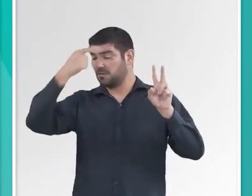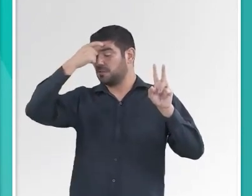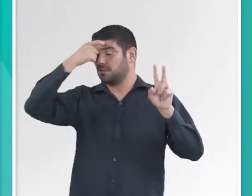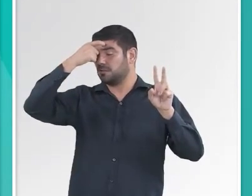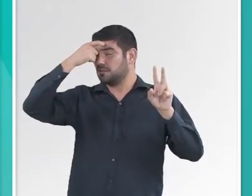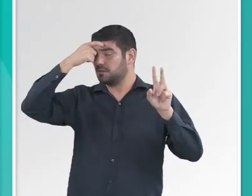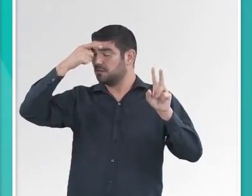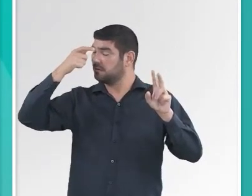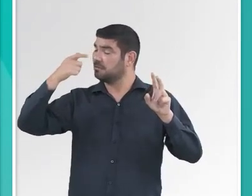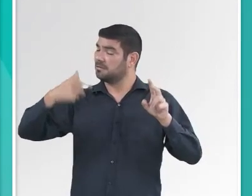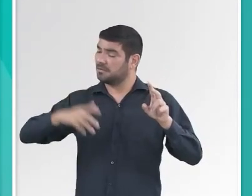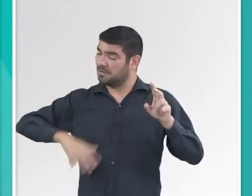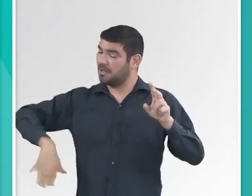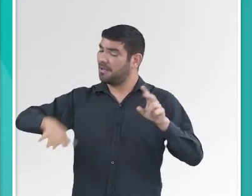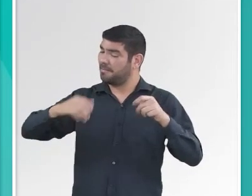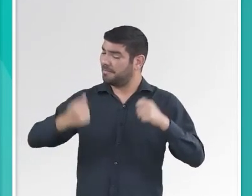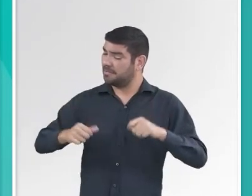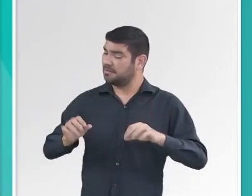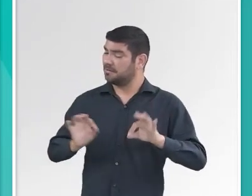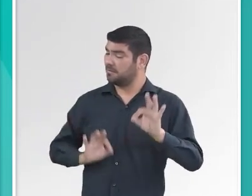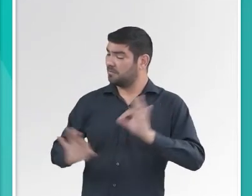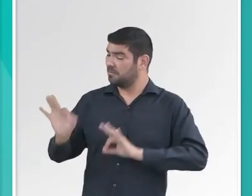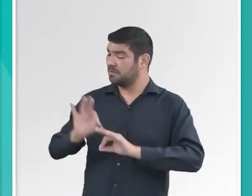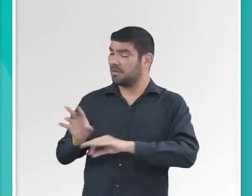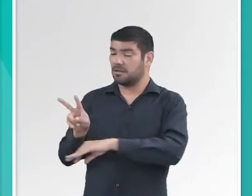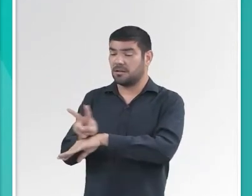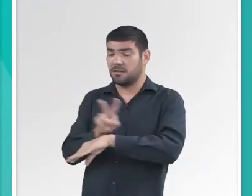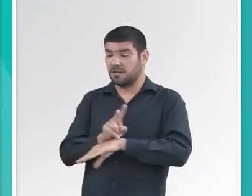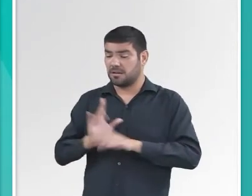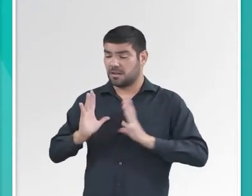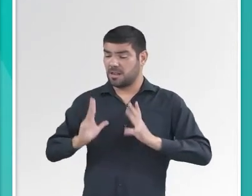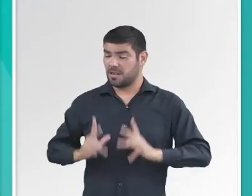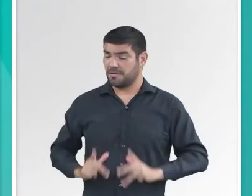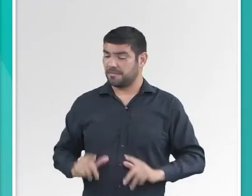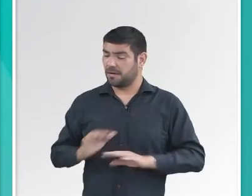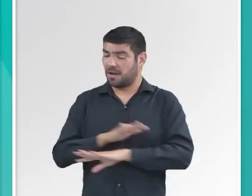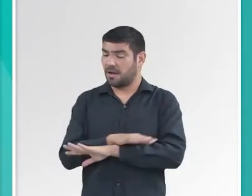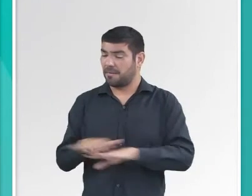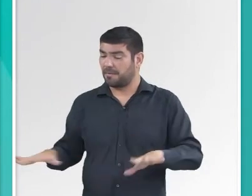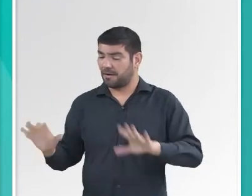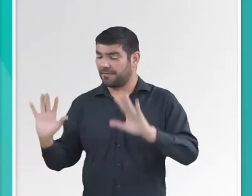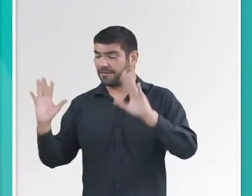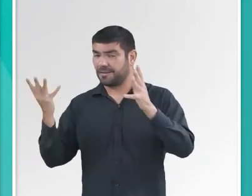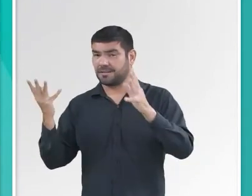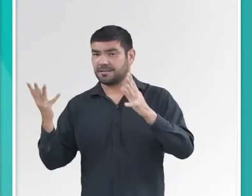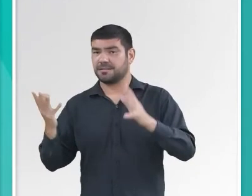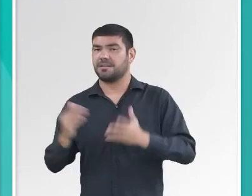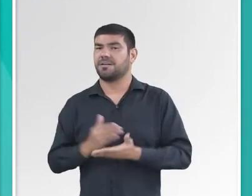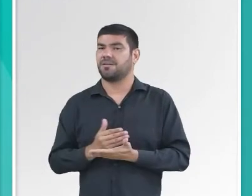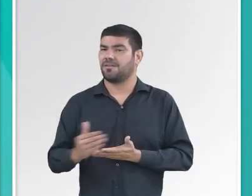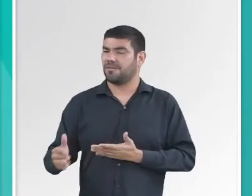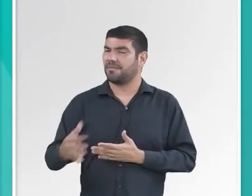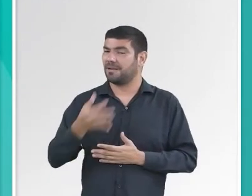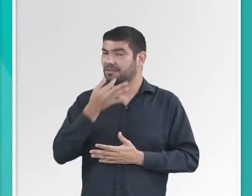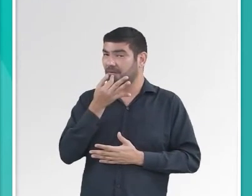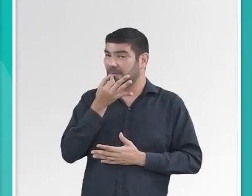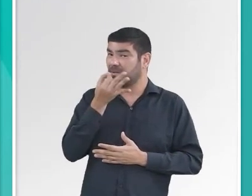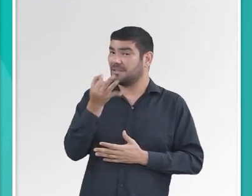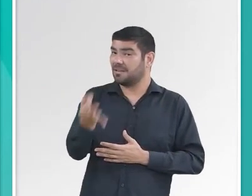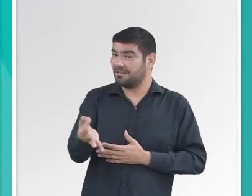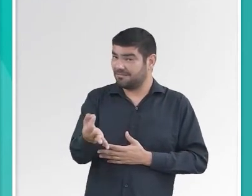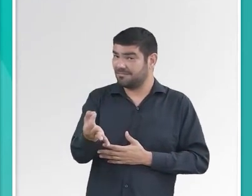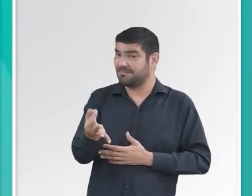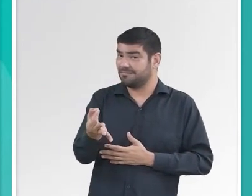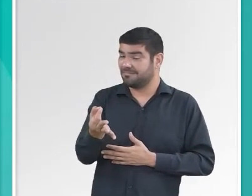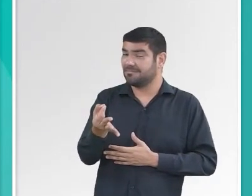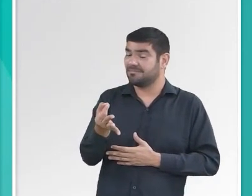que é necessário manter a cidade limpa depois da festa. Já começa aí uma sugestão. Sugestão para